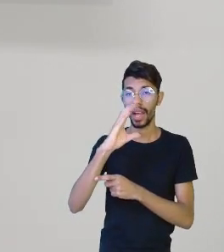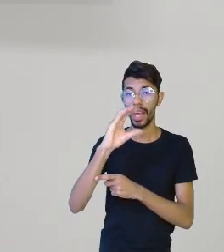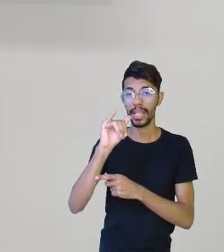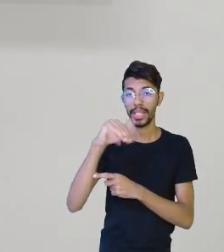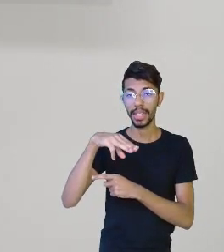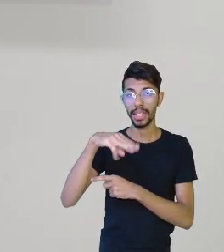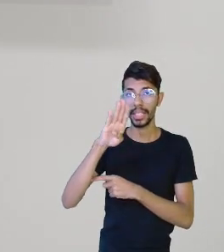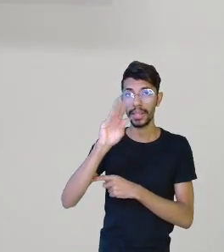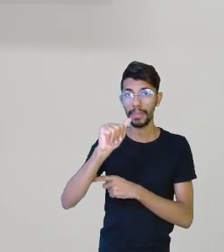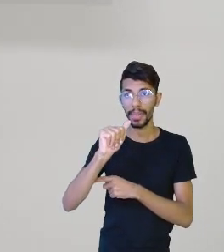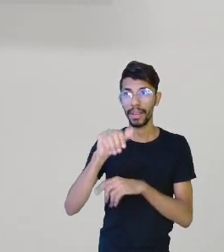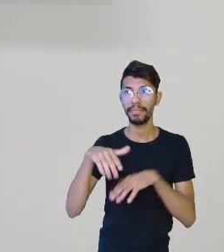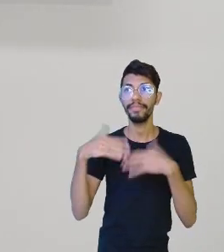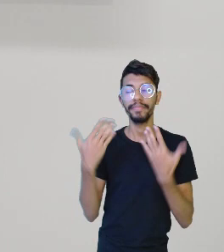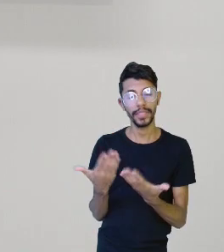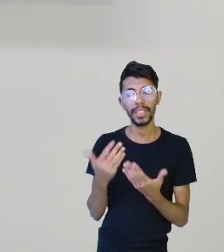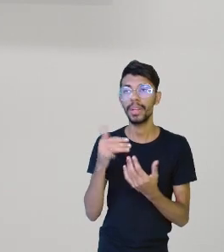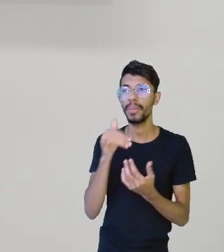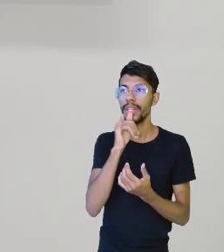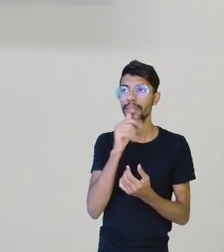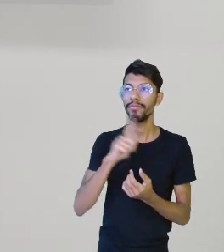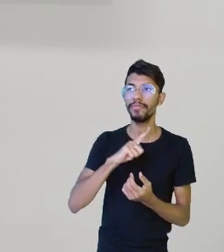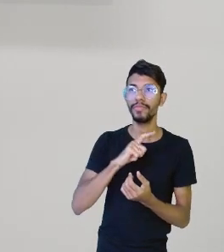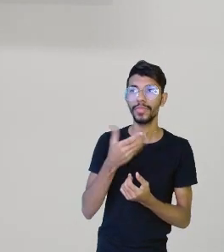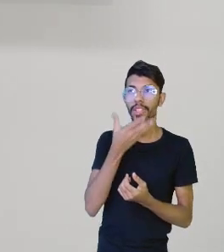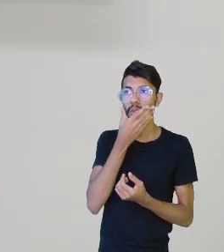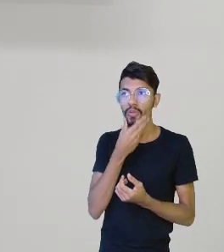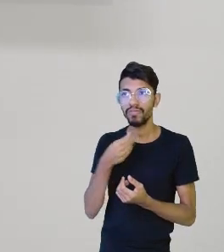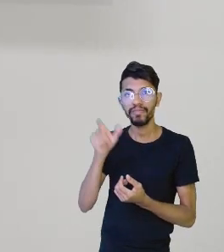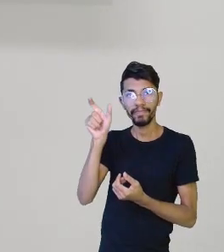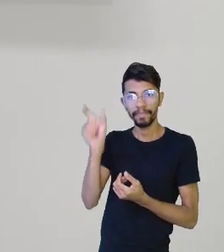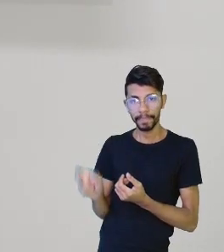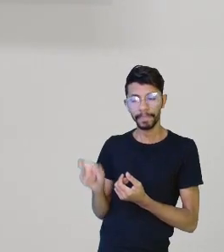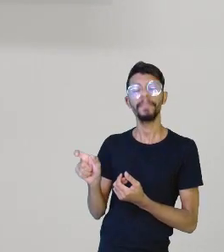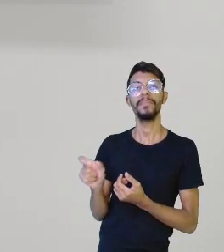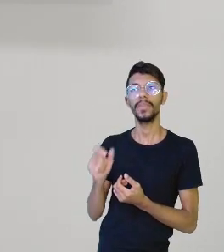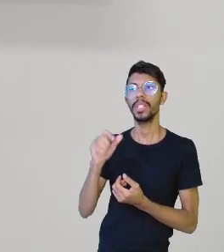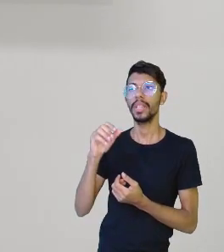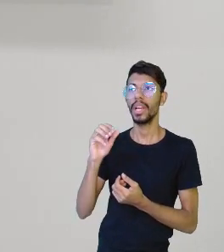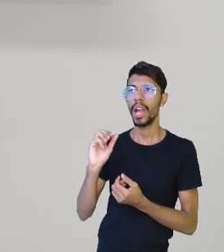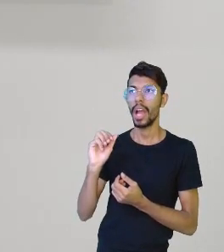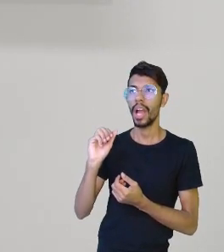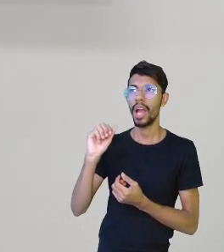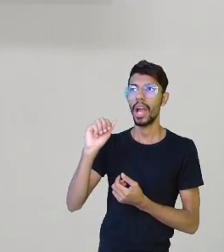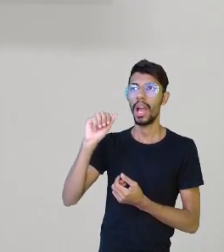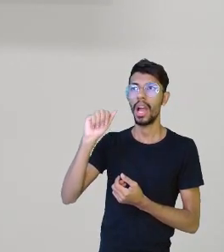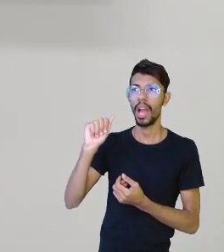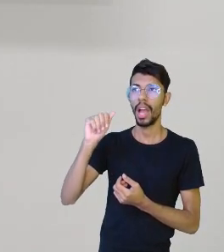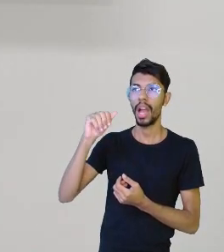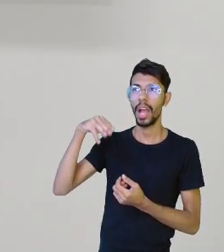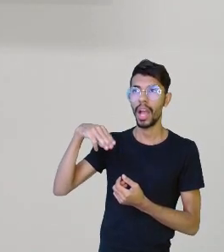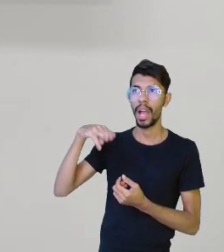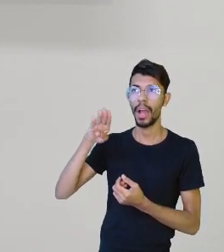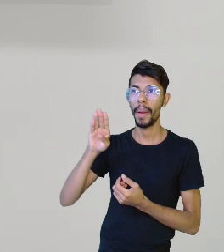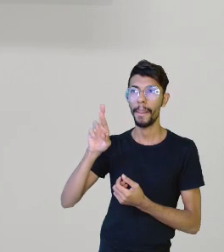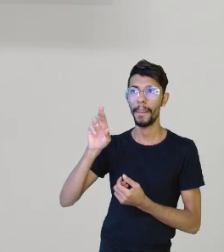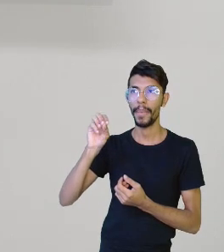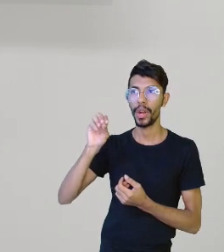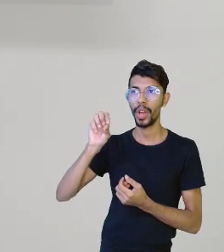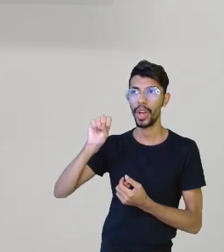senhor Ambrósio, né, de Ambrósio Machado, que ele era o grande responsável